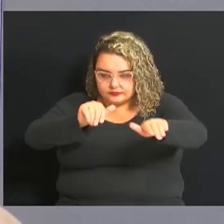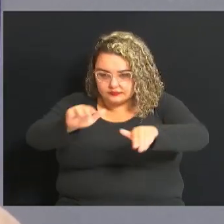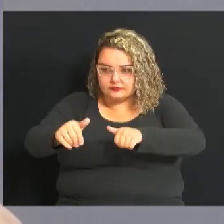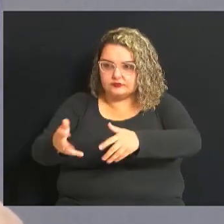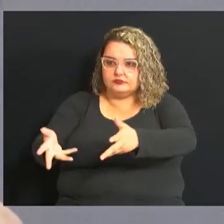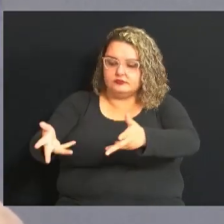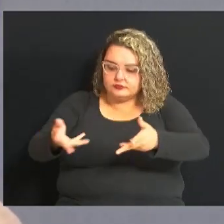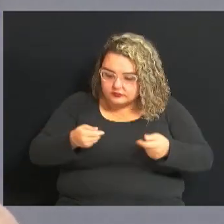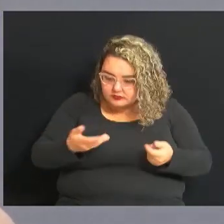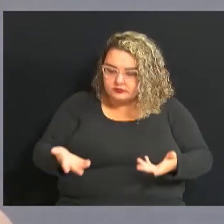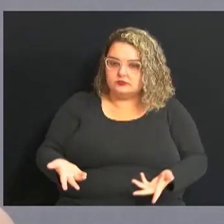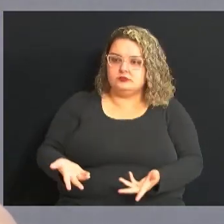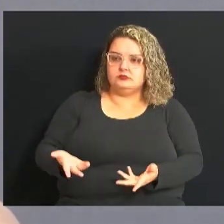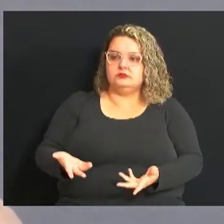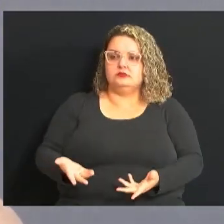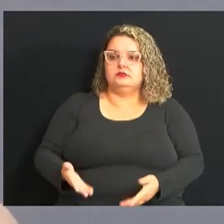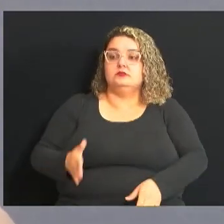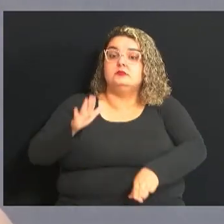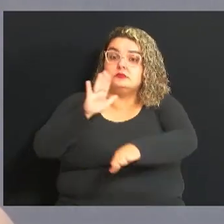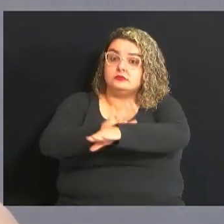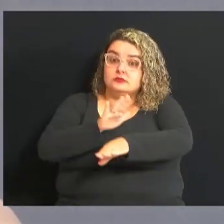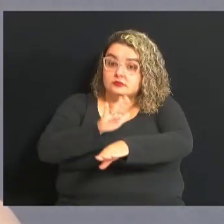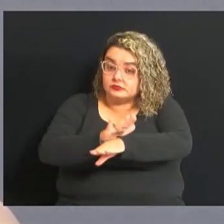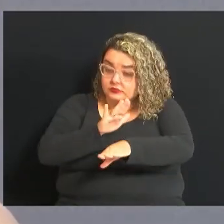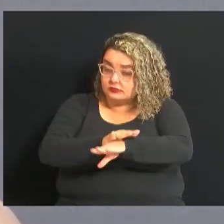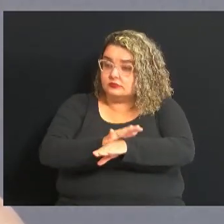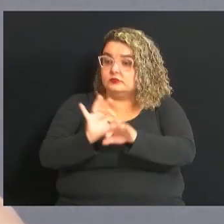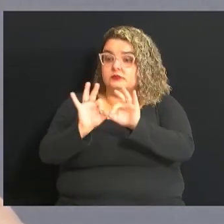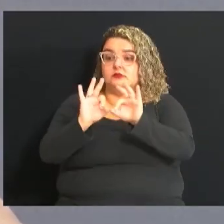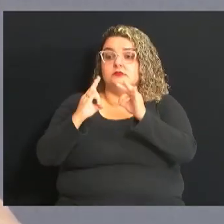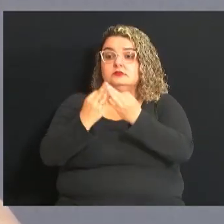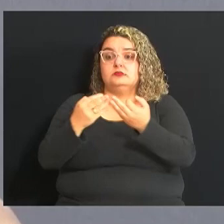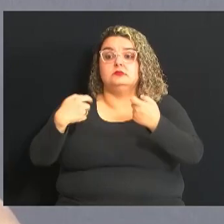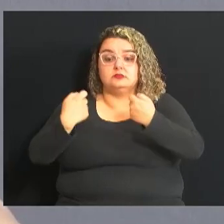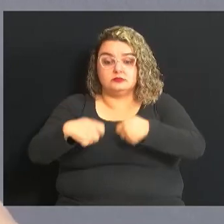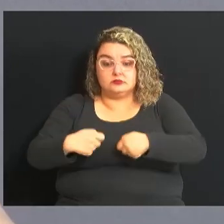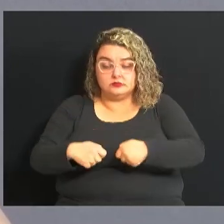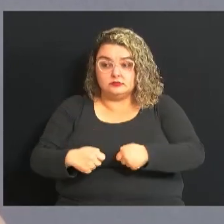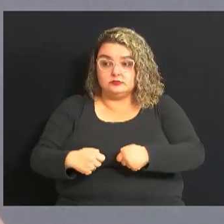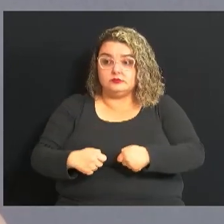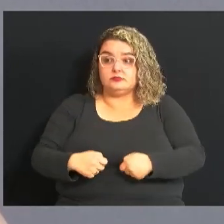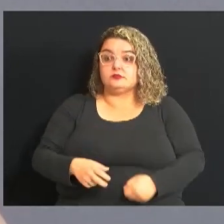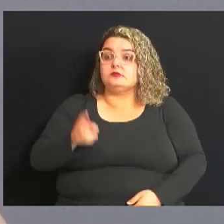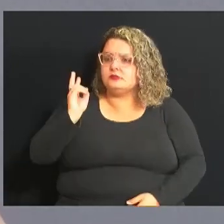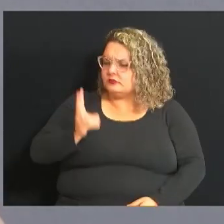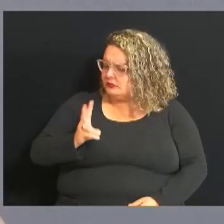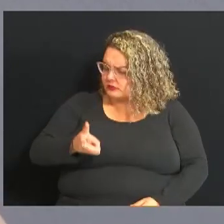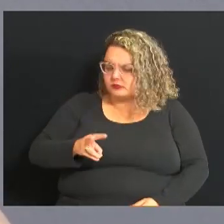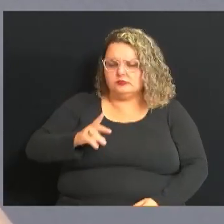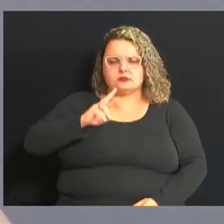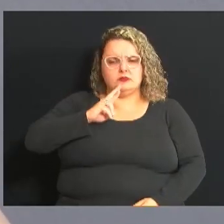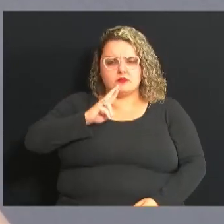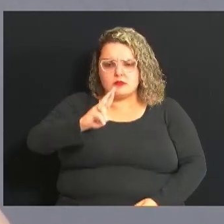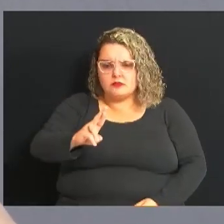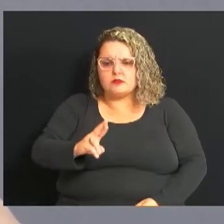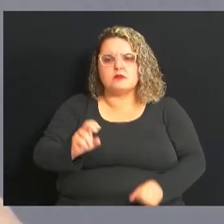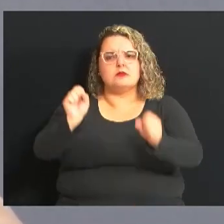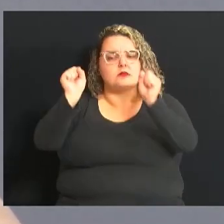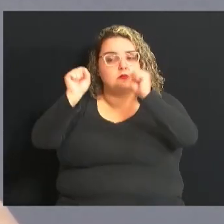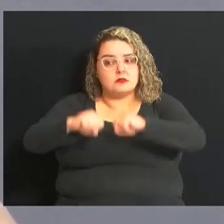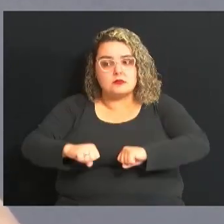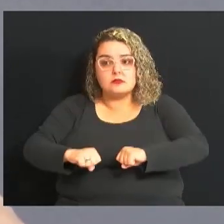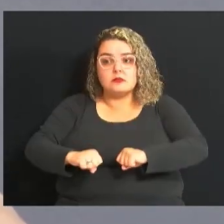chamada a ajudar aquelas famílias que precisam, ela sempre prontamente responde sim. E o Natal